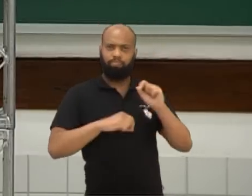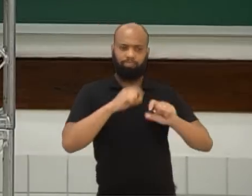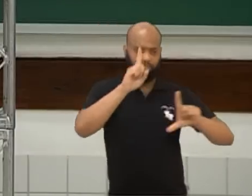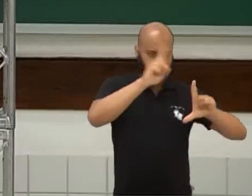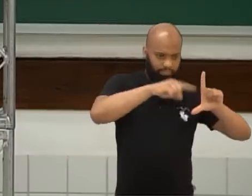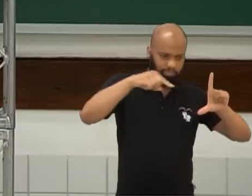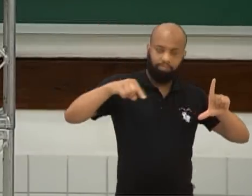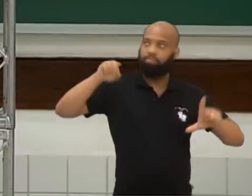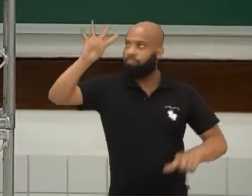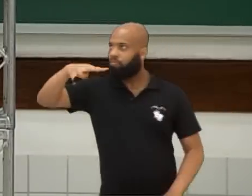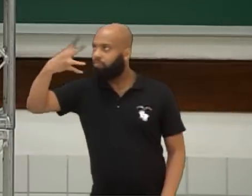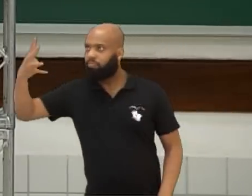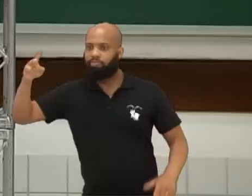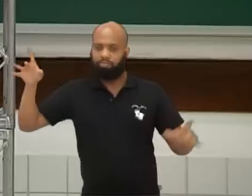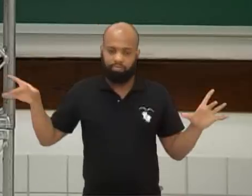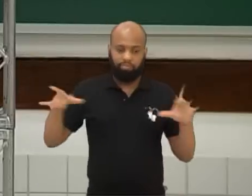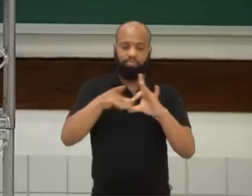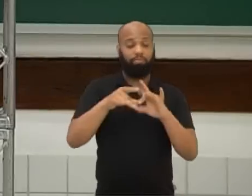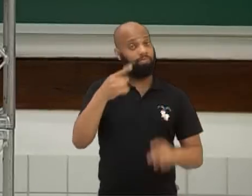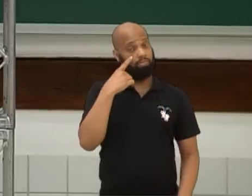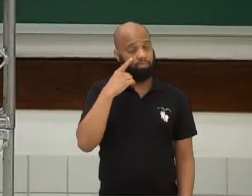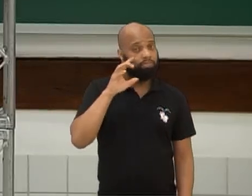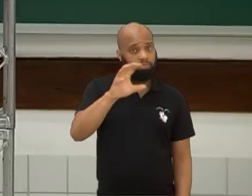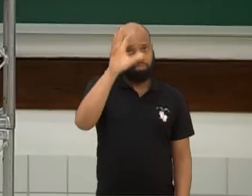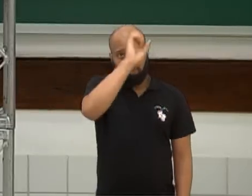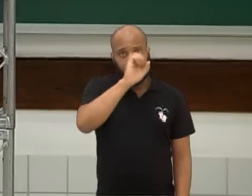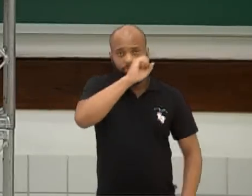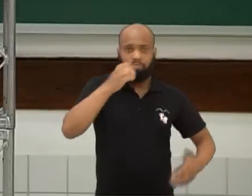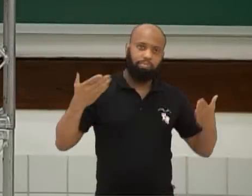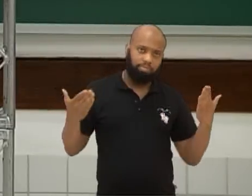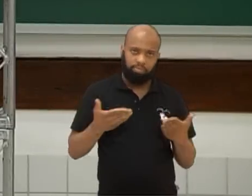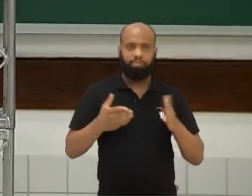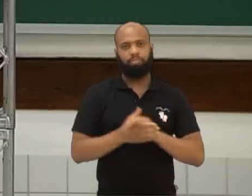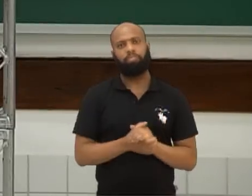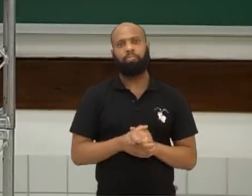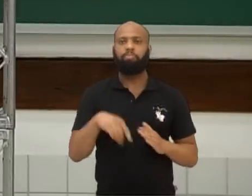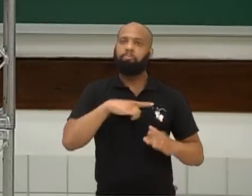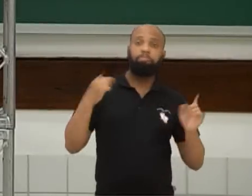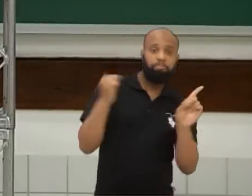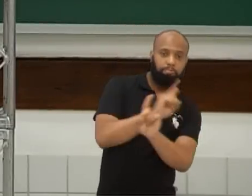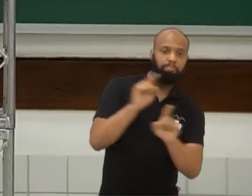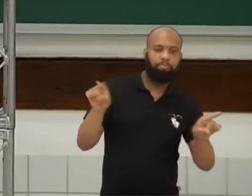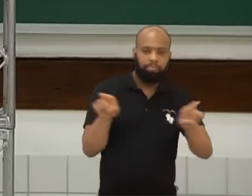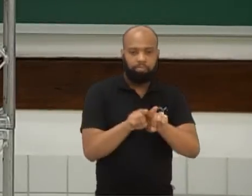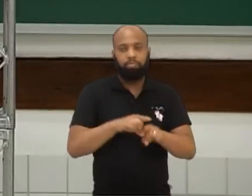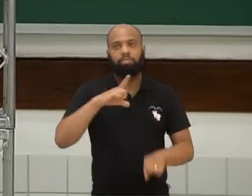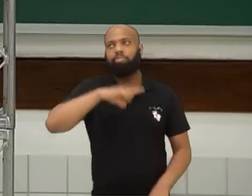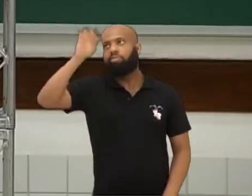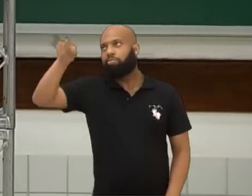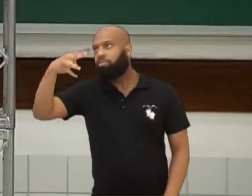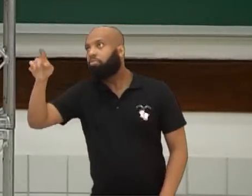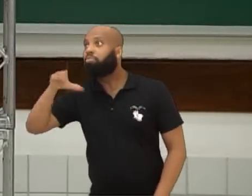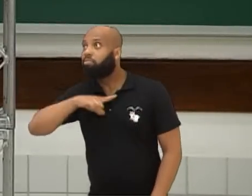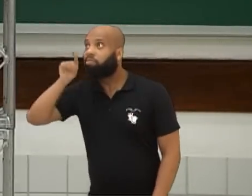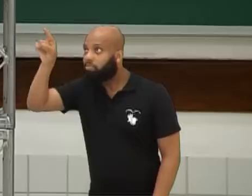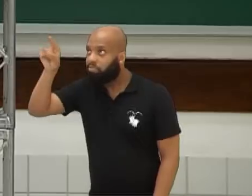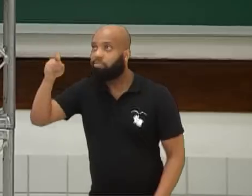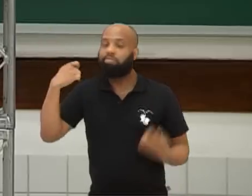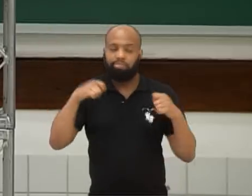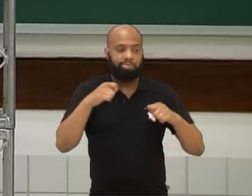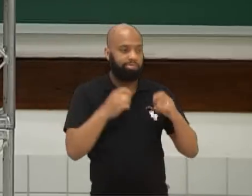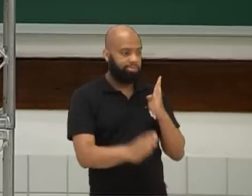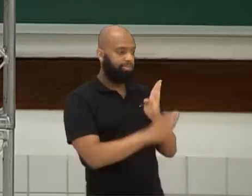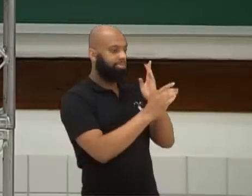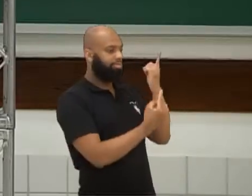a tabela, né, a informação de uma tabela com um gráfico ou vice-versa. Quer dizer, tem exercício que nós tínhamos a tabela e